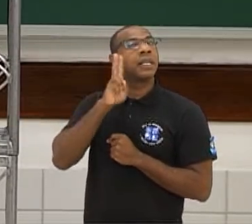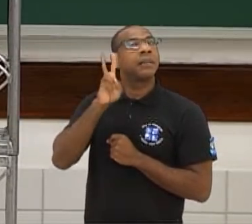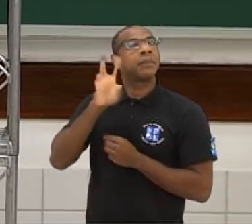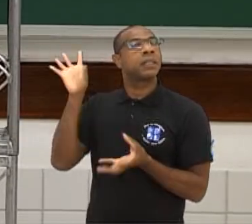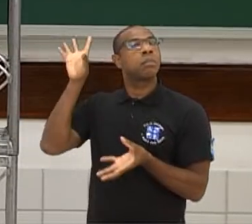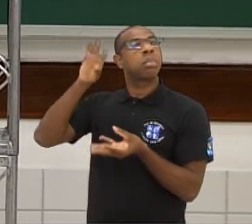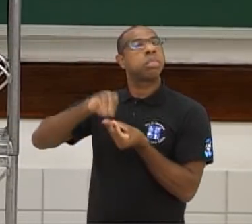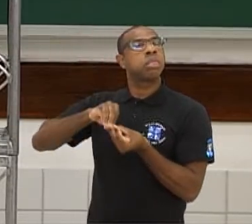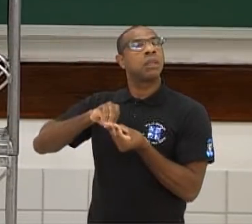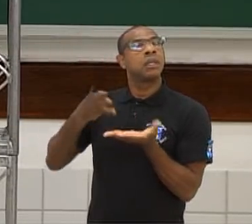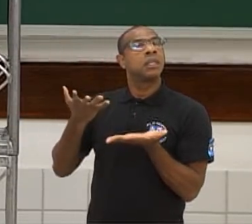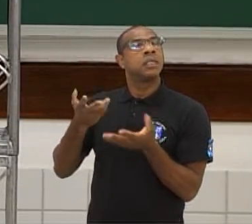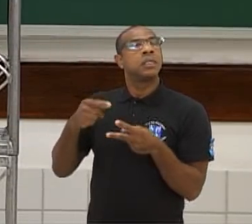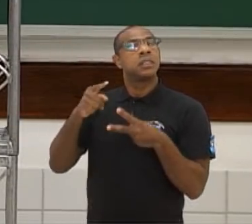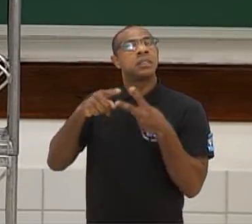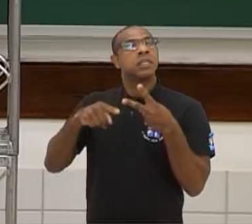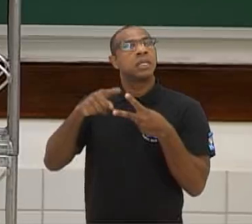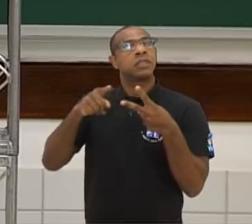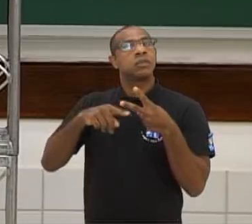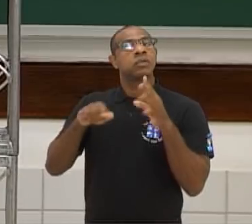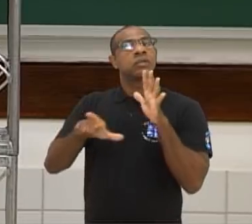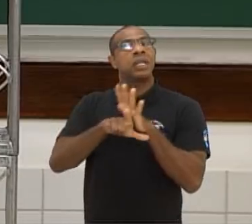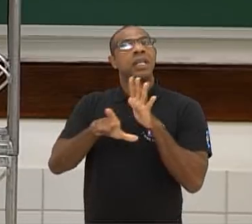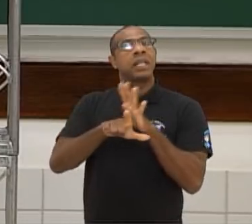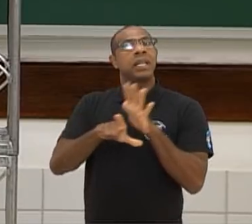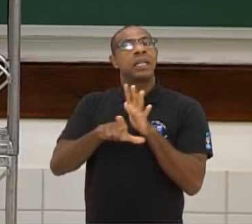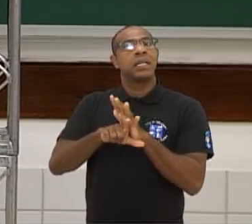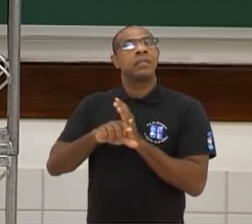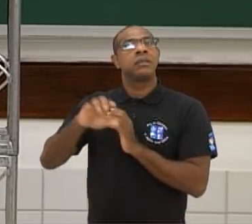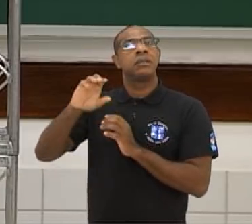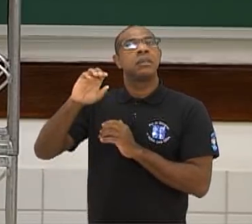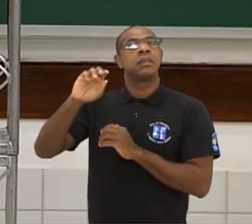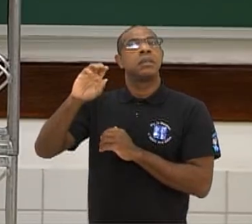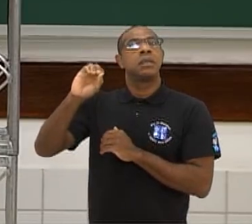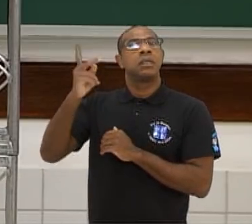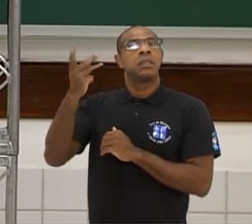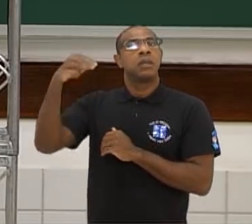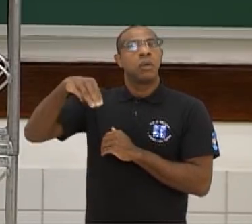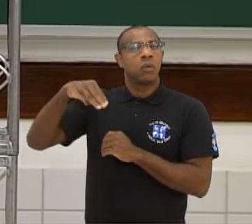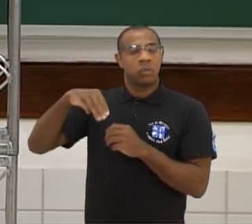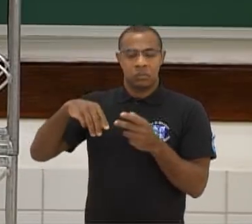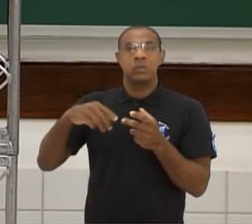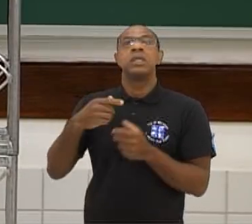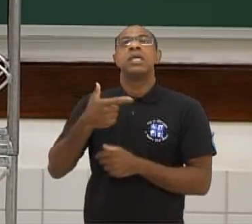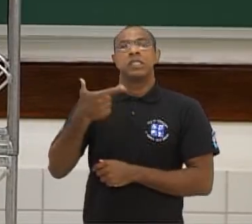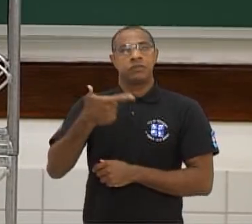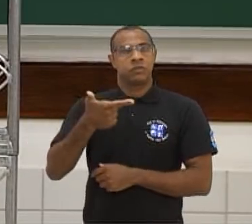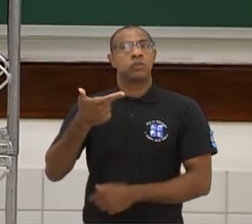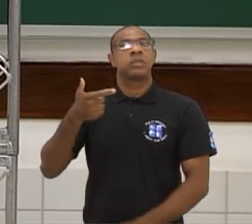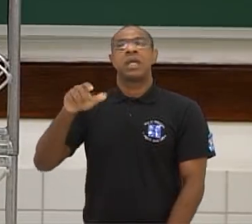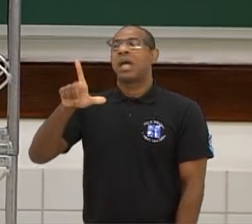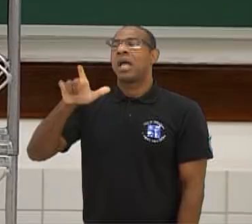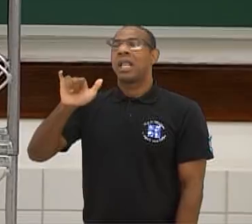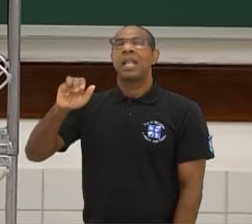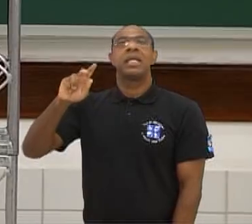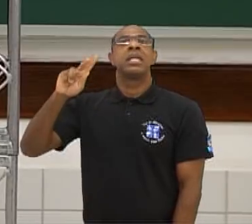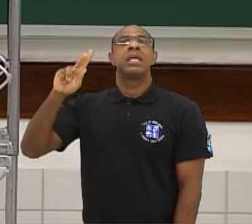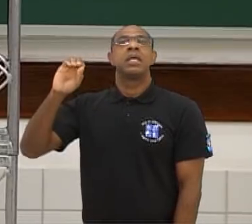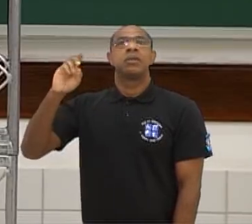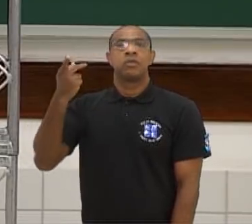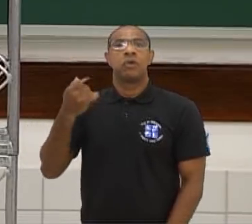lembrança das duas leis de Ohm, a primeira lei de Ohm e a segunda lei de Ohm, né? Falando de